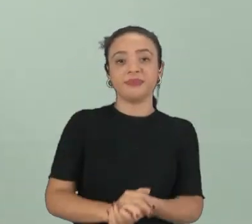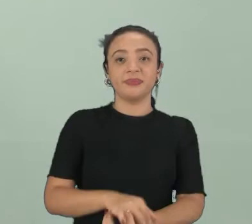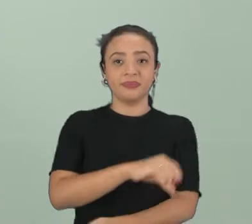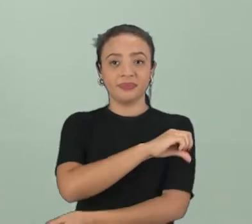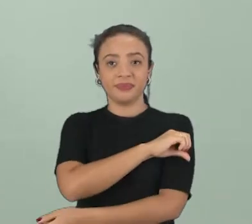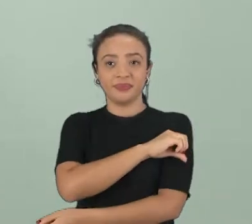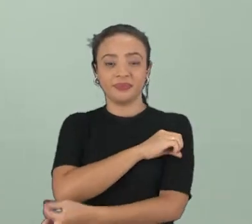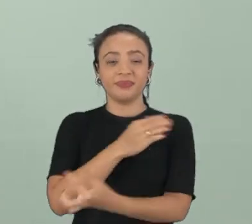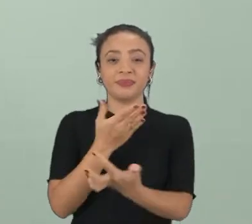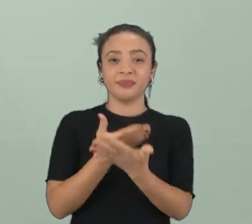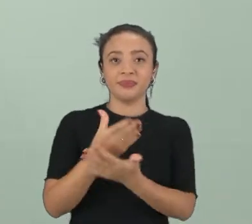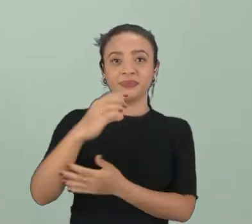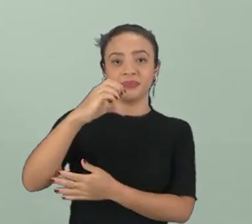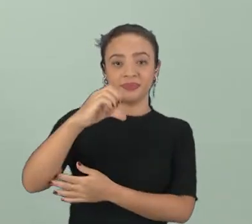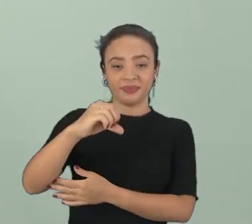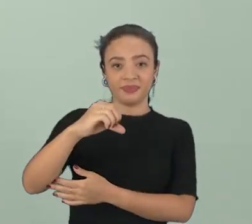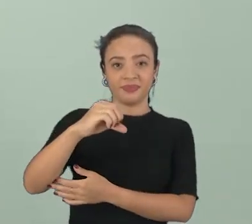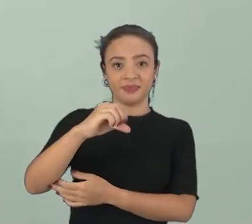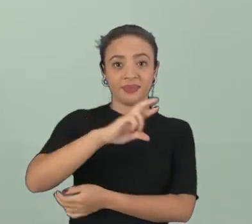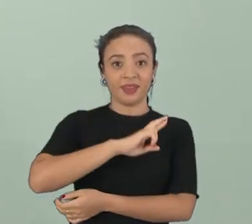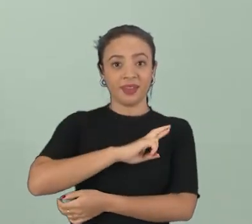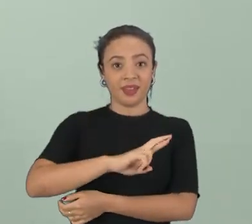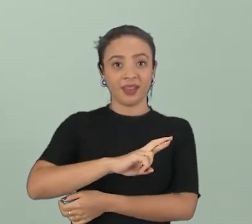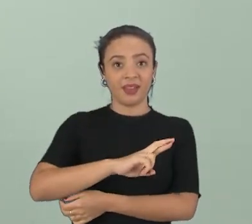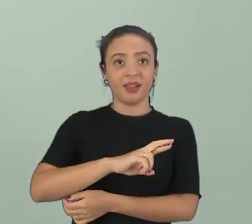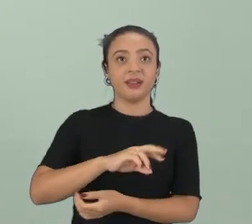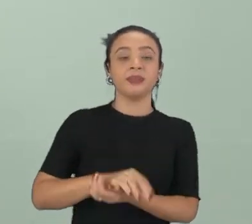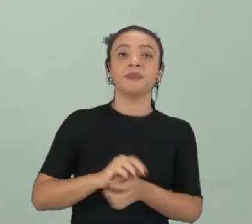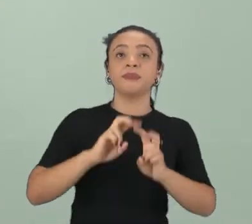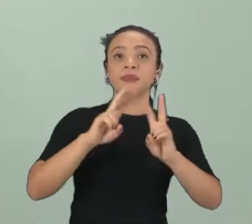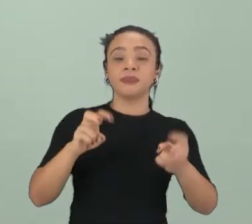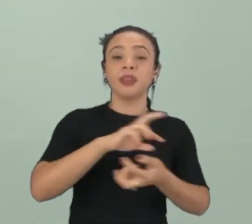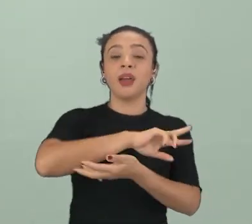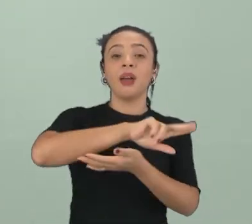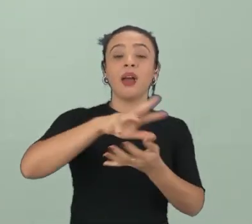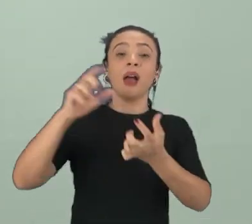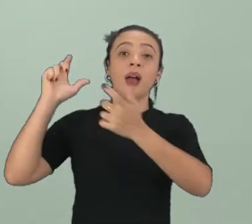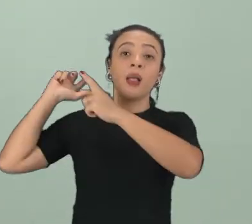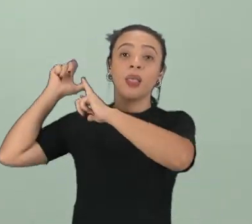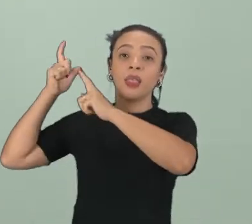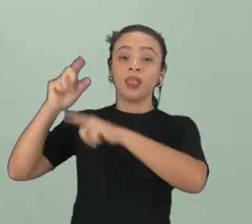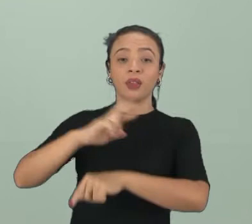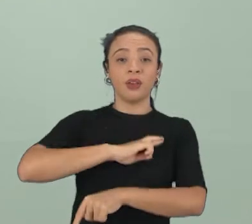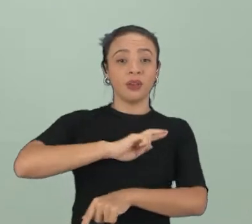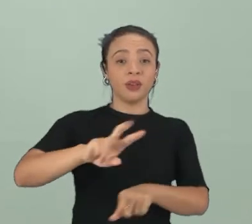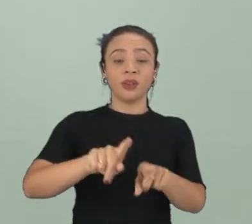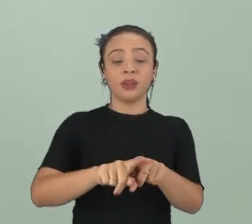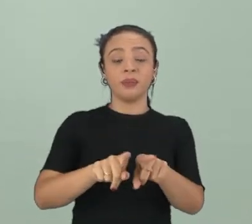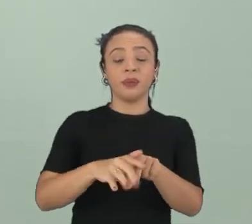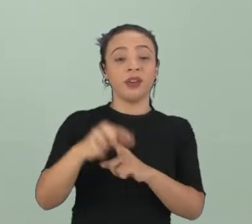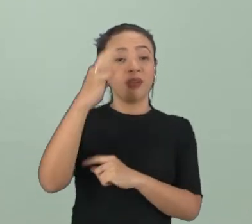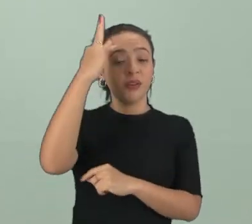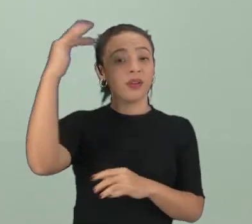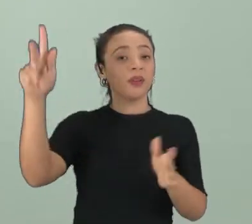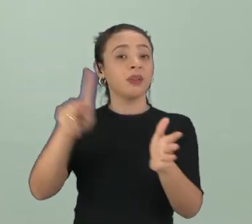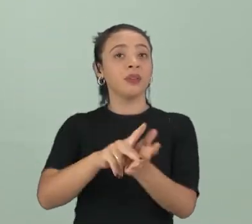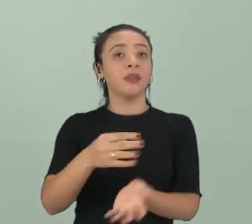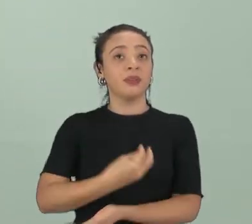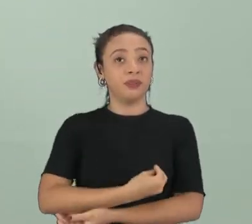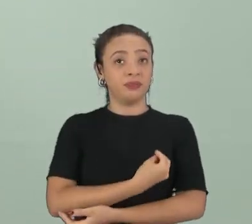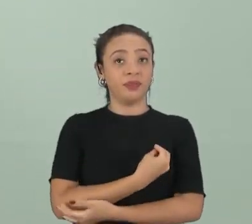aula 9 ensino religioso diferentes tradições religiosas e filosofias de vida